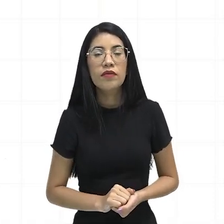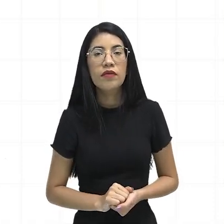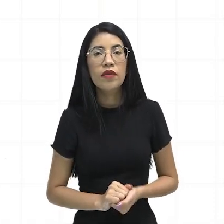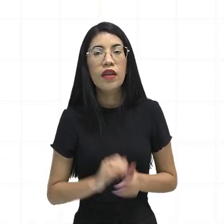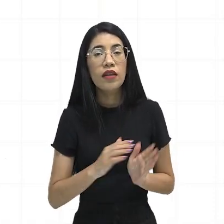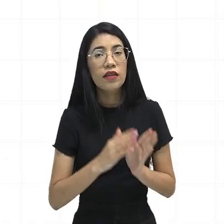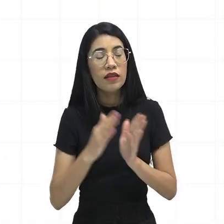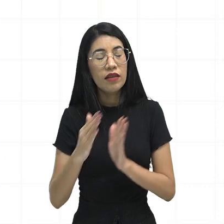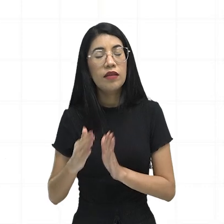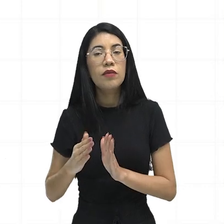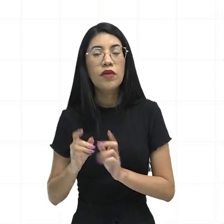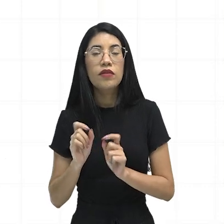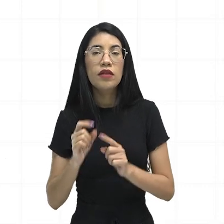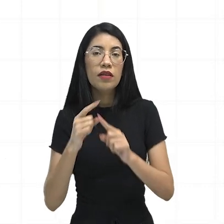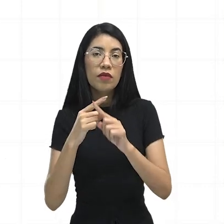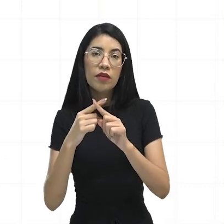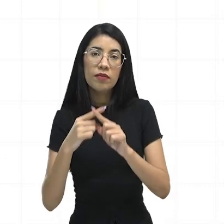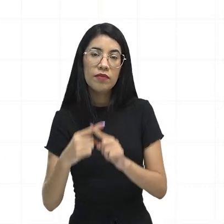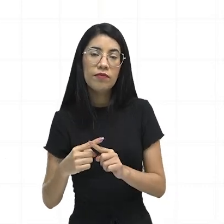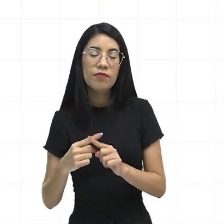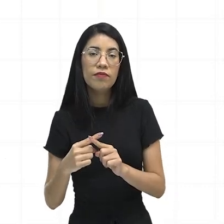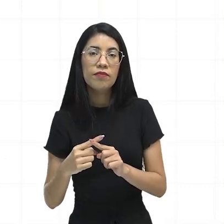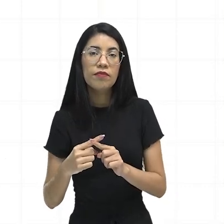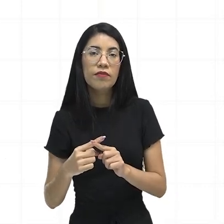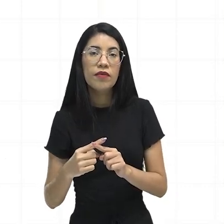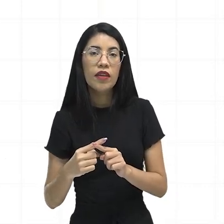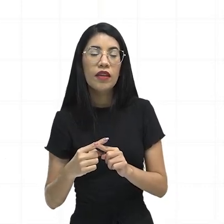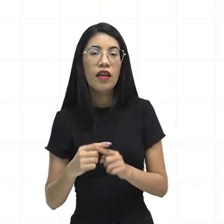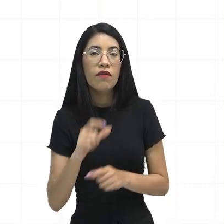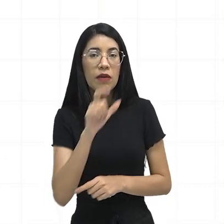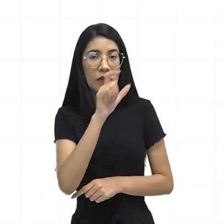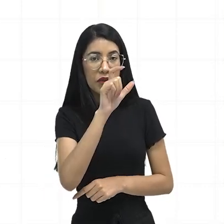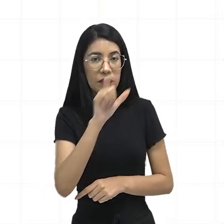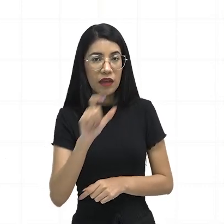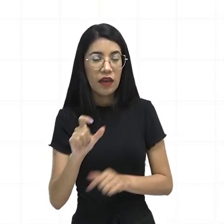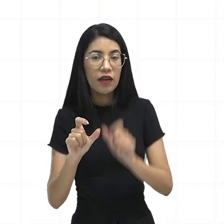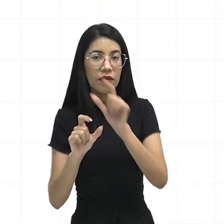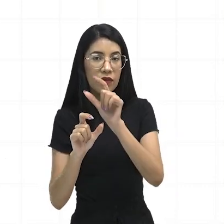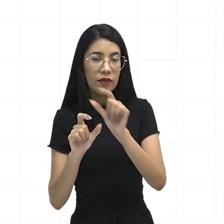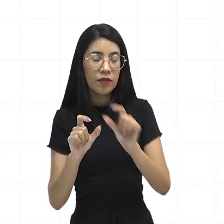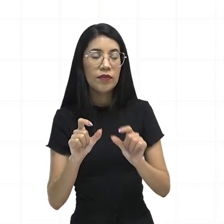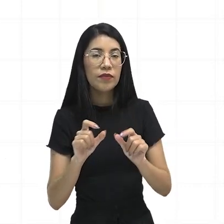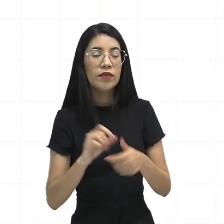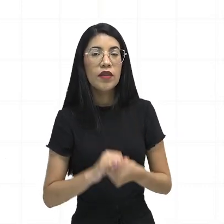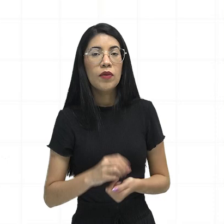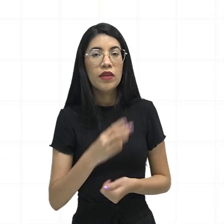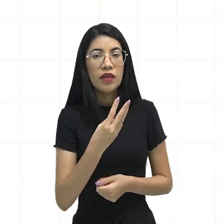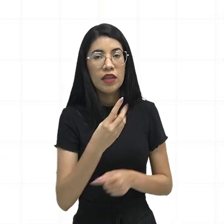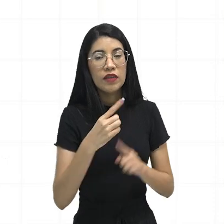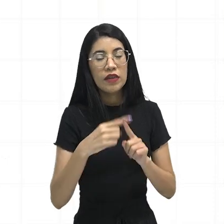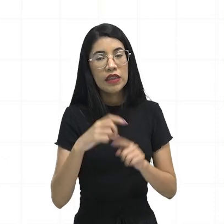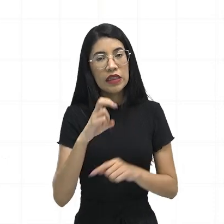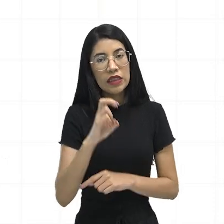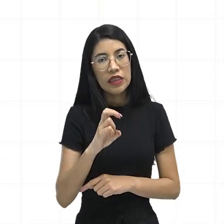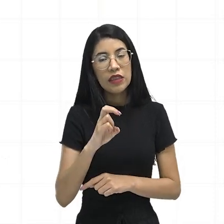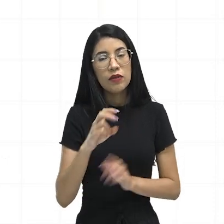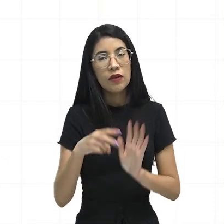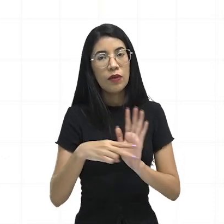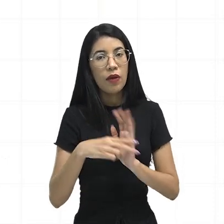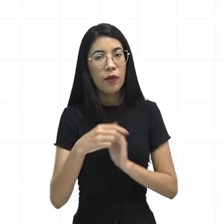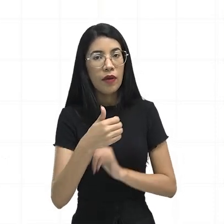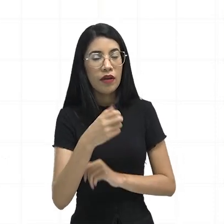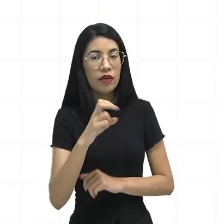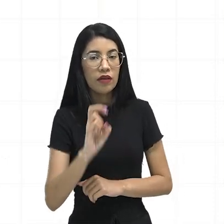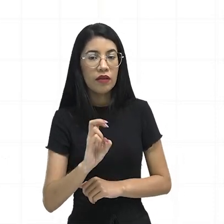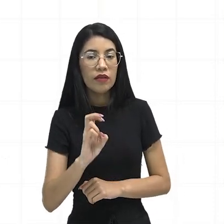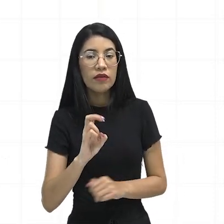vai realizar a multiplicação em diagonal. Então, primeiro, 3 vezes 5 é 15, que está indicado